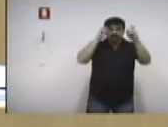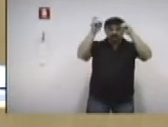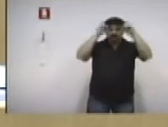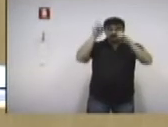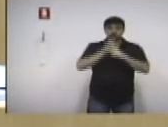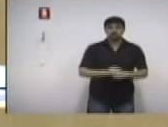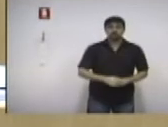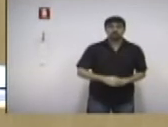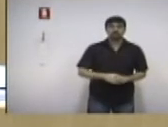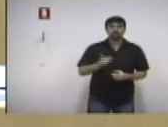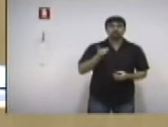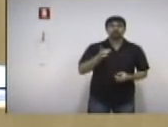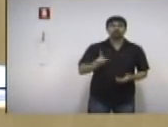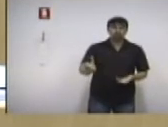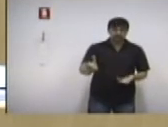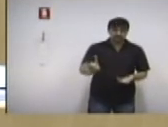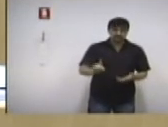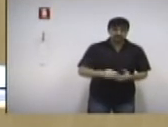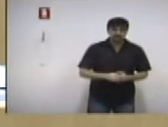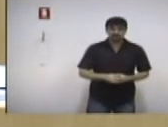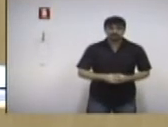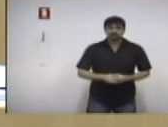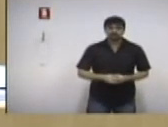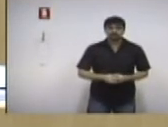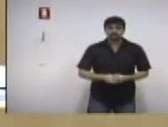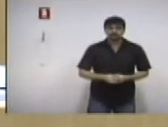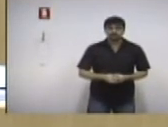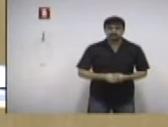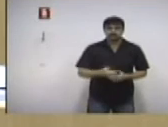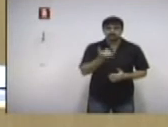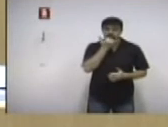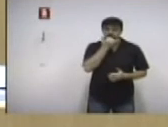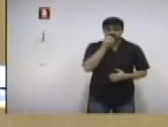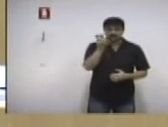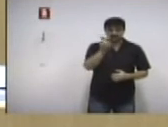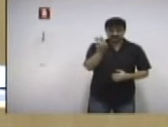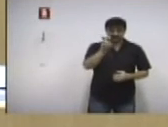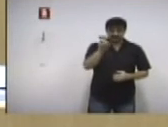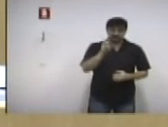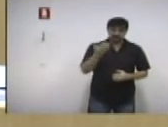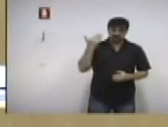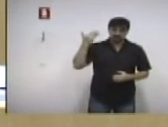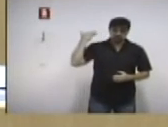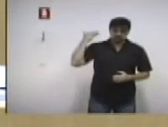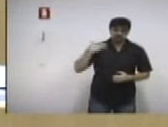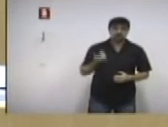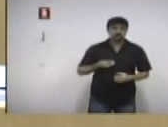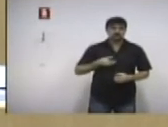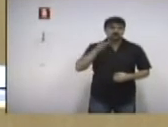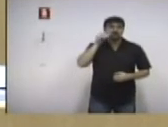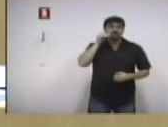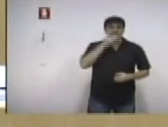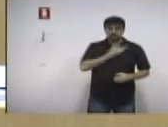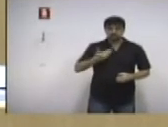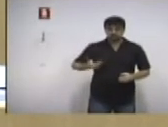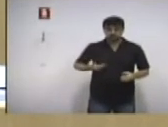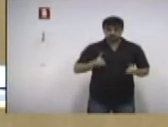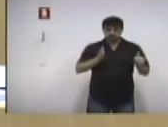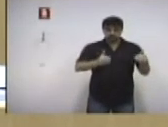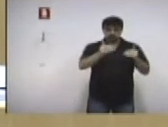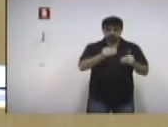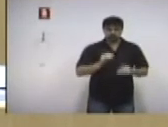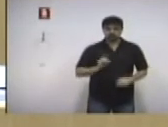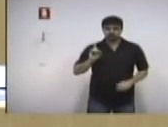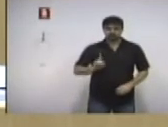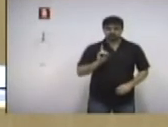última quinta-feira a servidora pública que inclusive deve ter visitado o gabinete